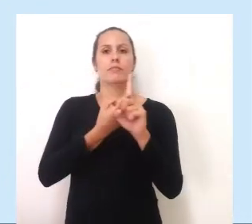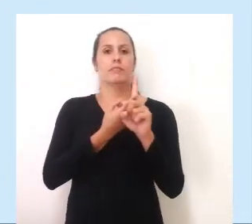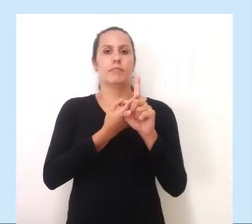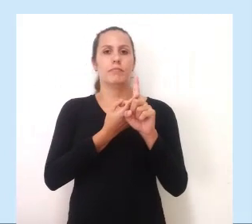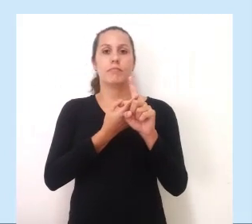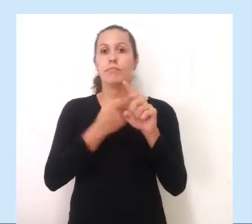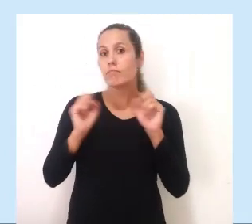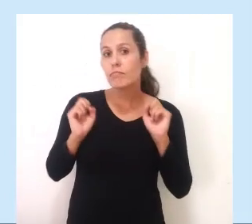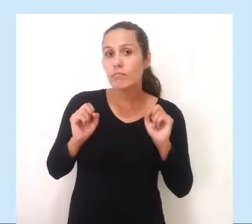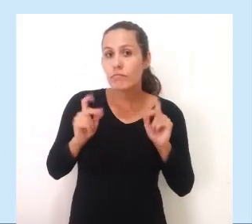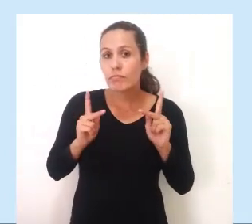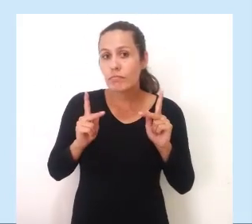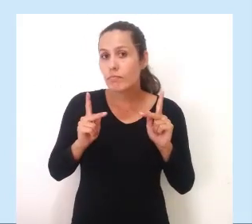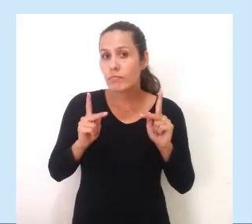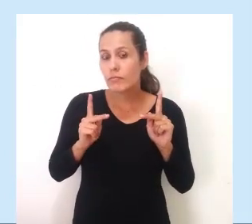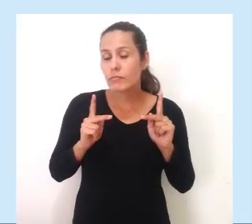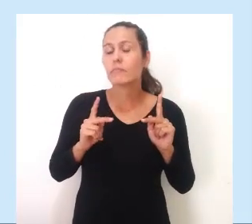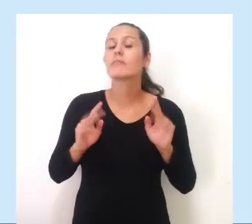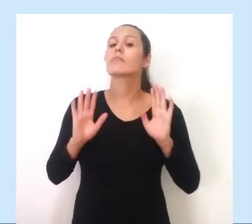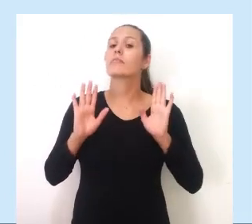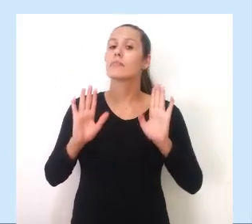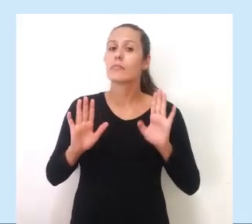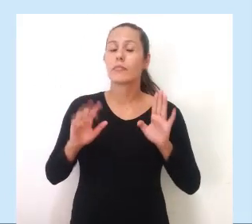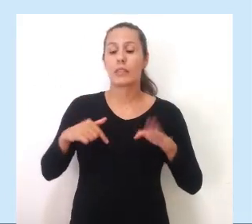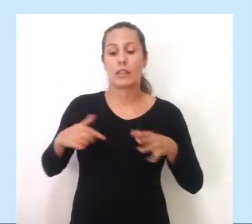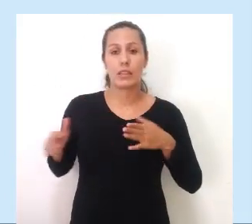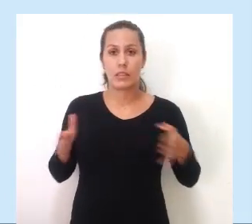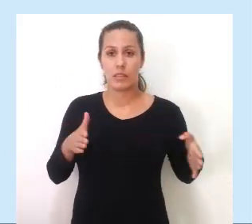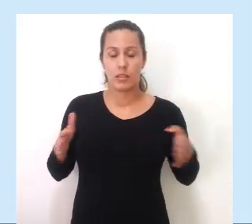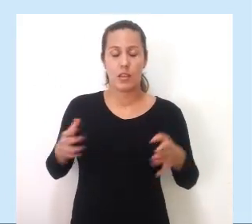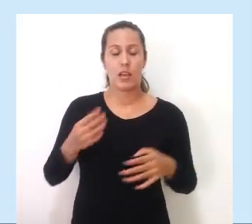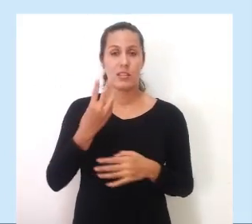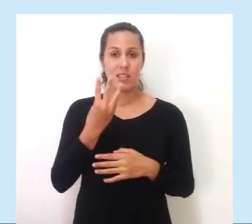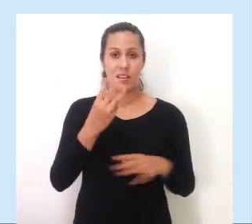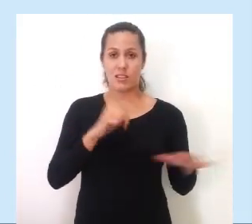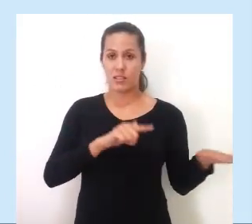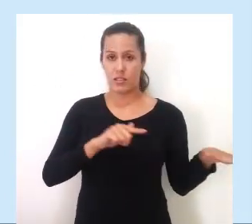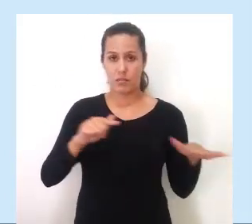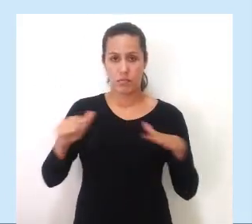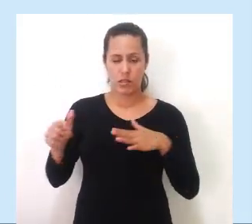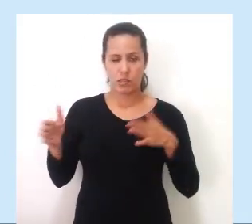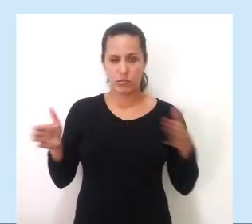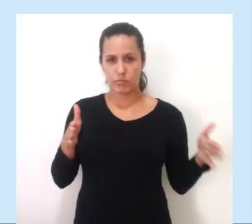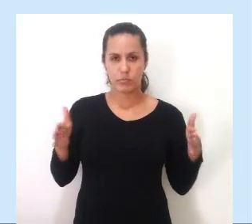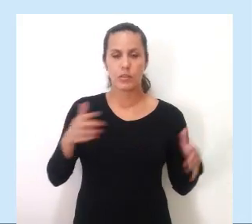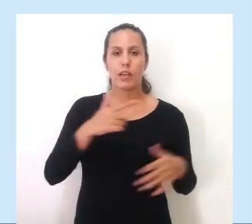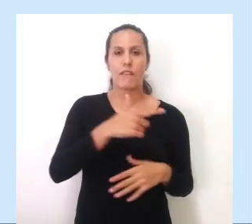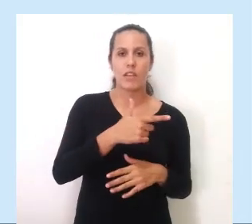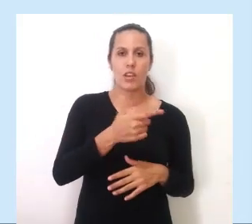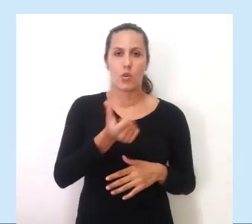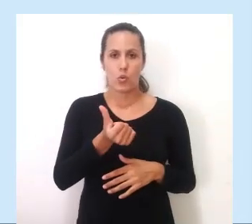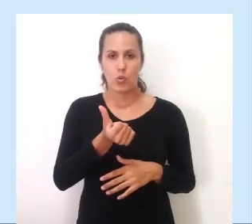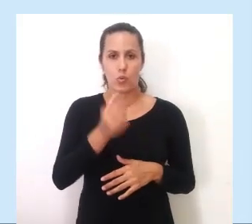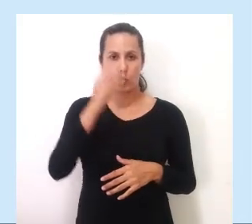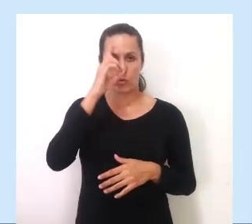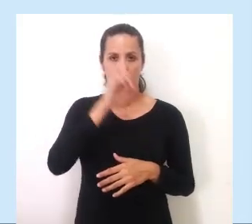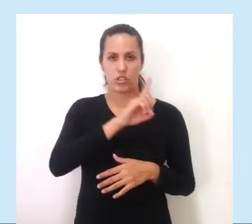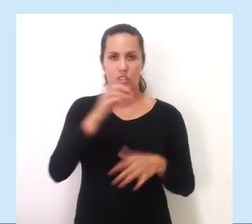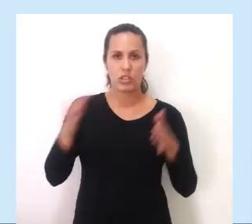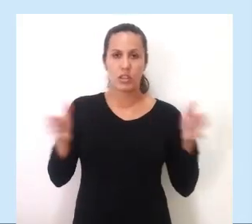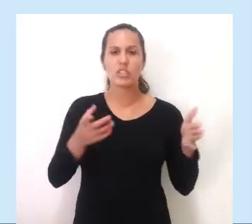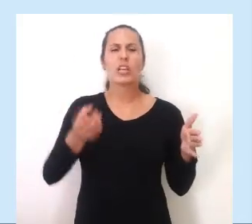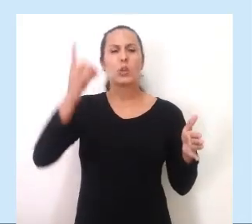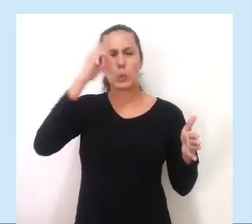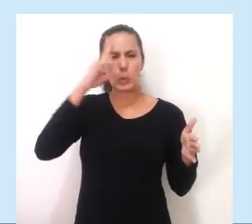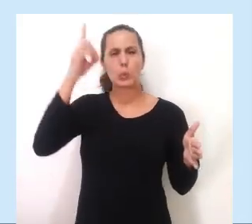vai fecundar e você vai engravidar, ok? E durante 3 semanas,